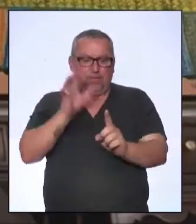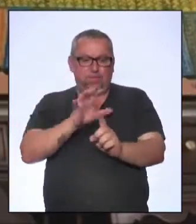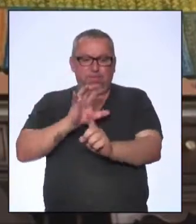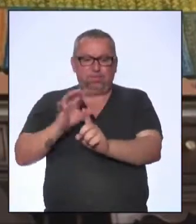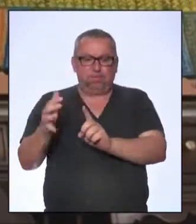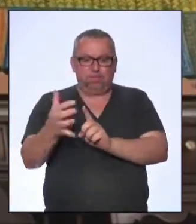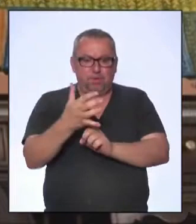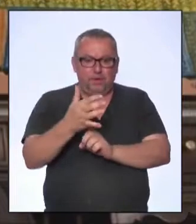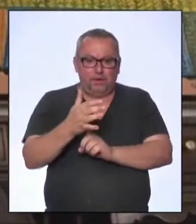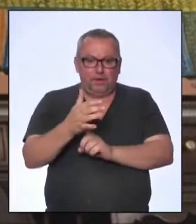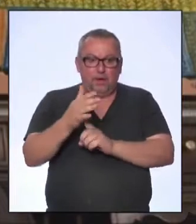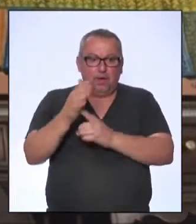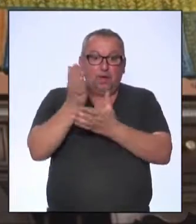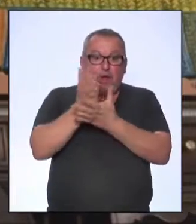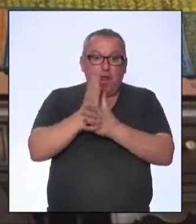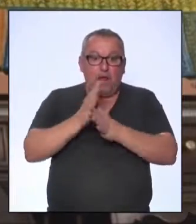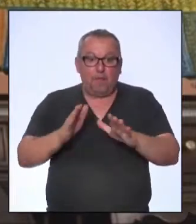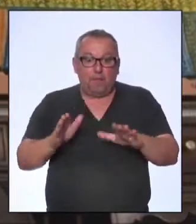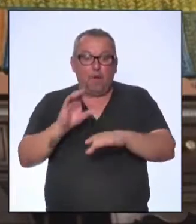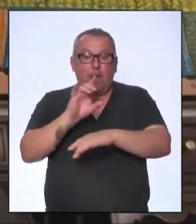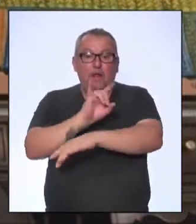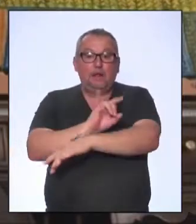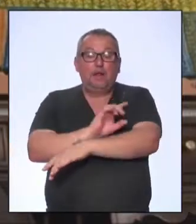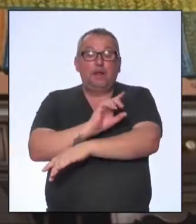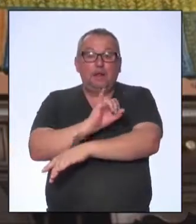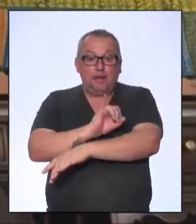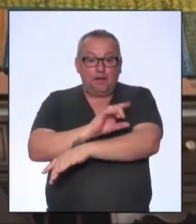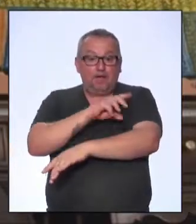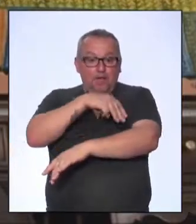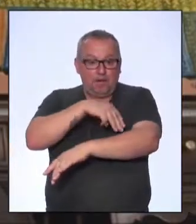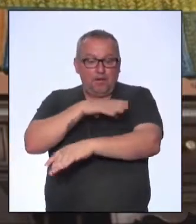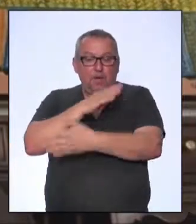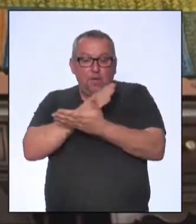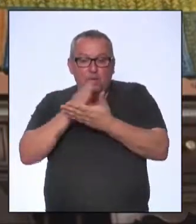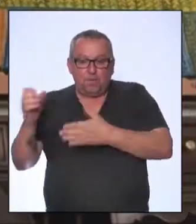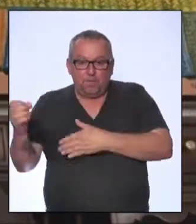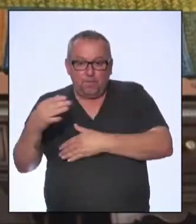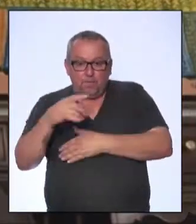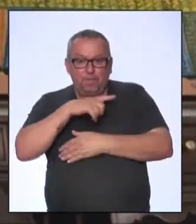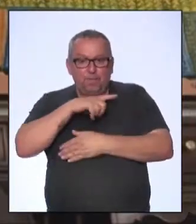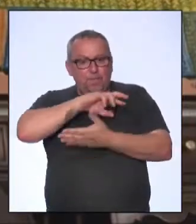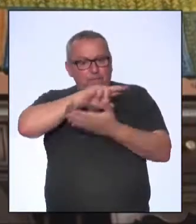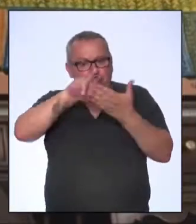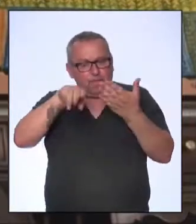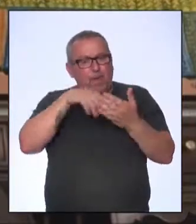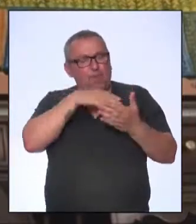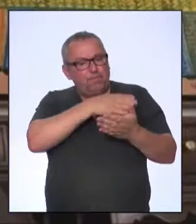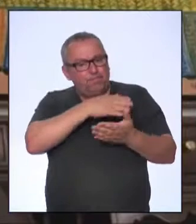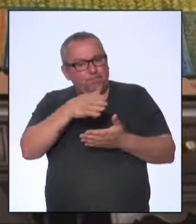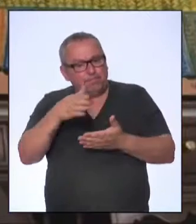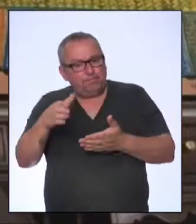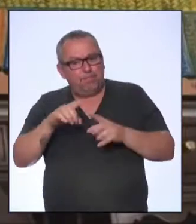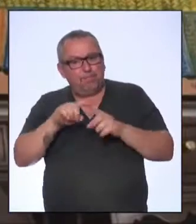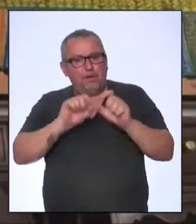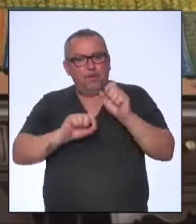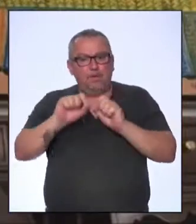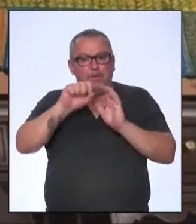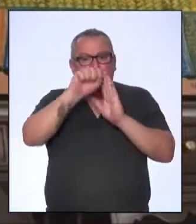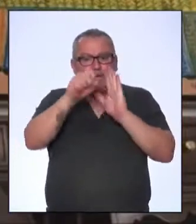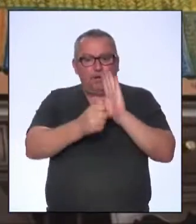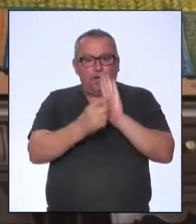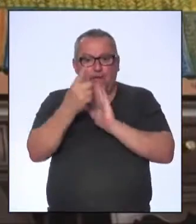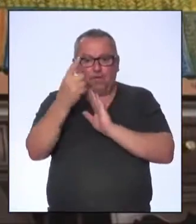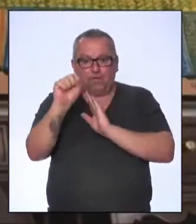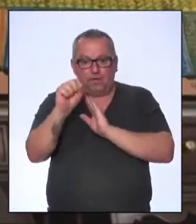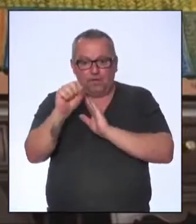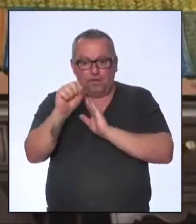Com o fim da Idade Média e o início da modernidade, a gente também teve várias etapas, mas foi exatamente no século XVIII,